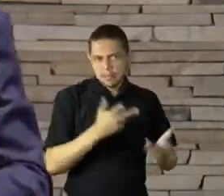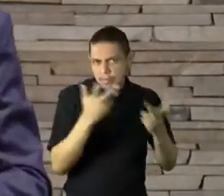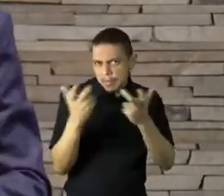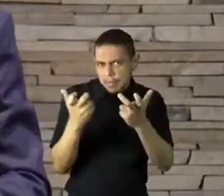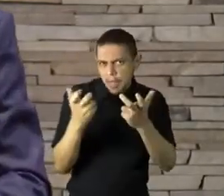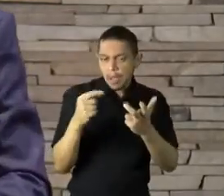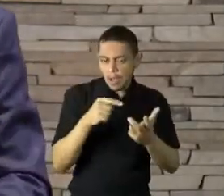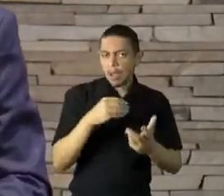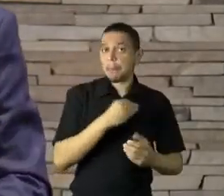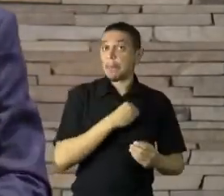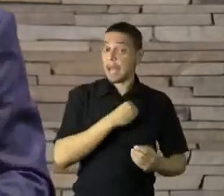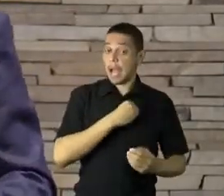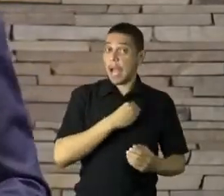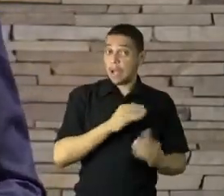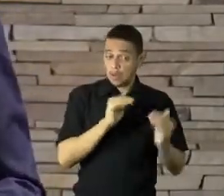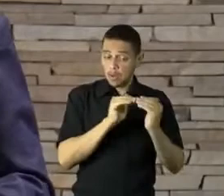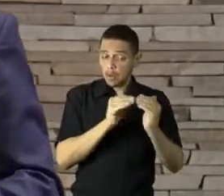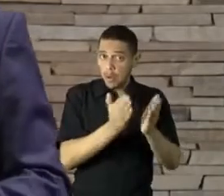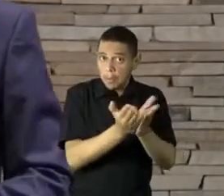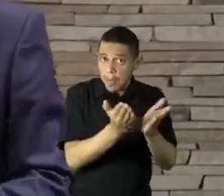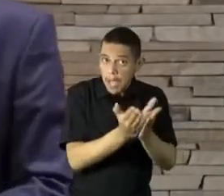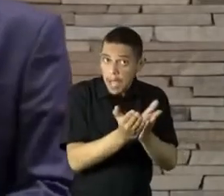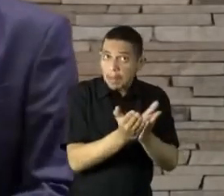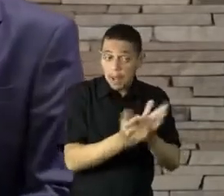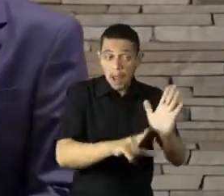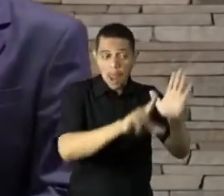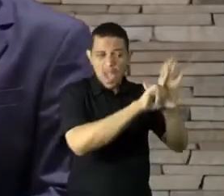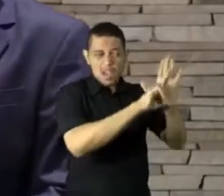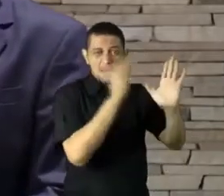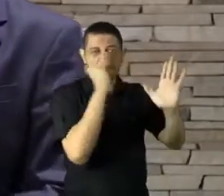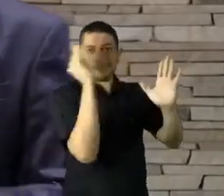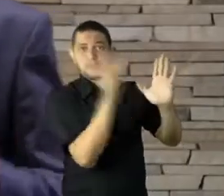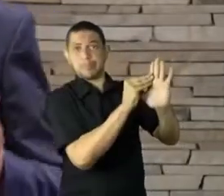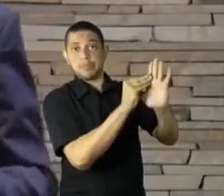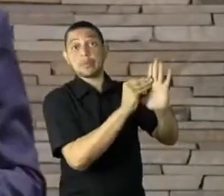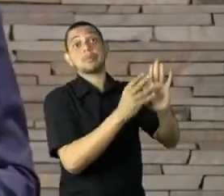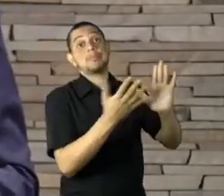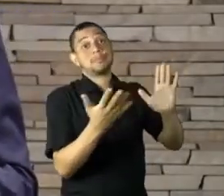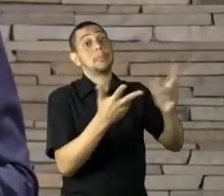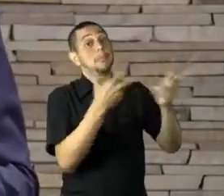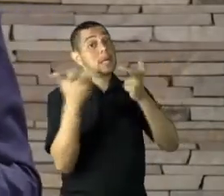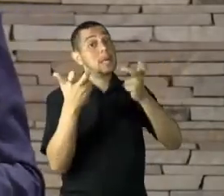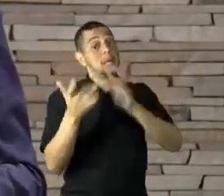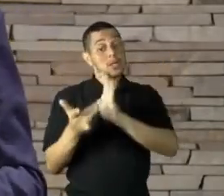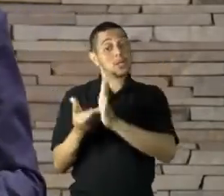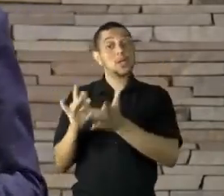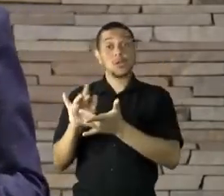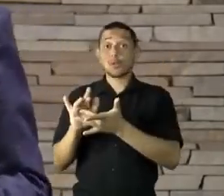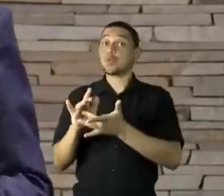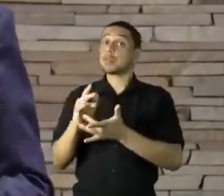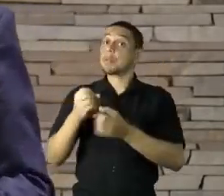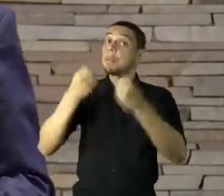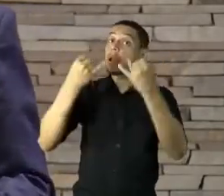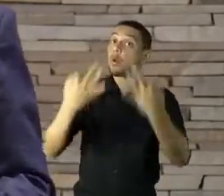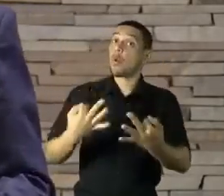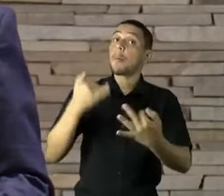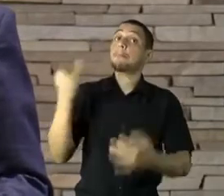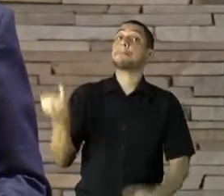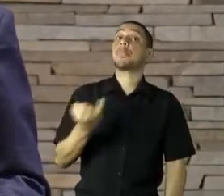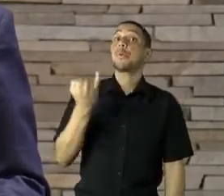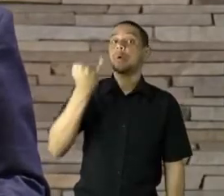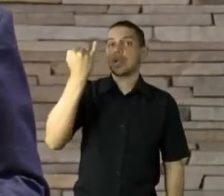e pecados segundo a palavra de Deus é a transgressão da Lei e veja Jesus falou sobre a importância